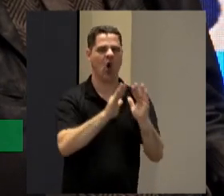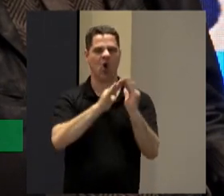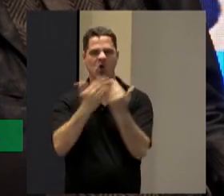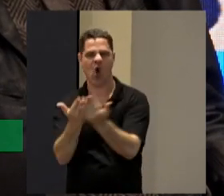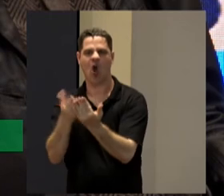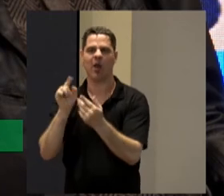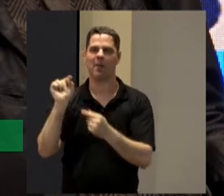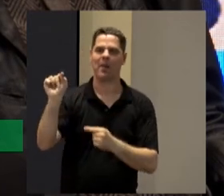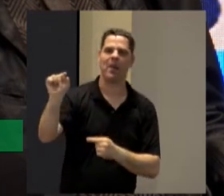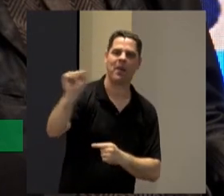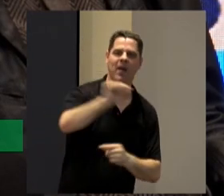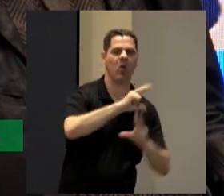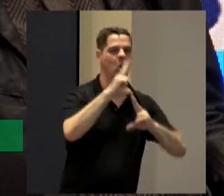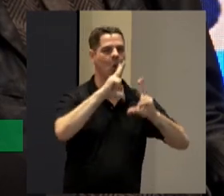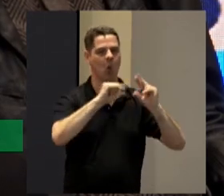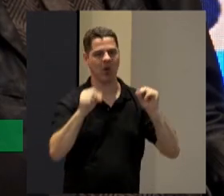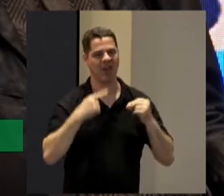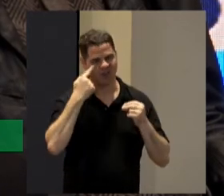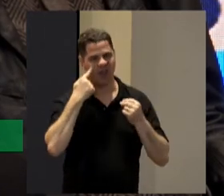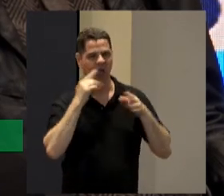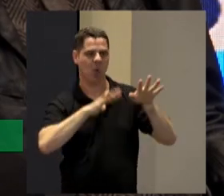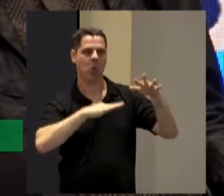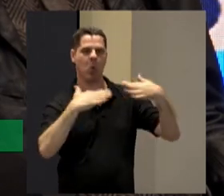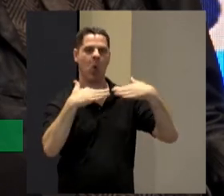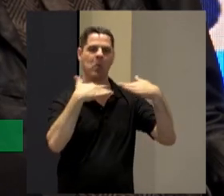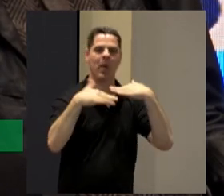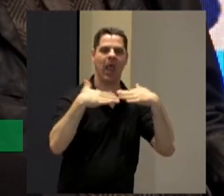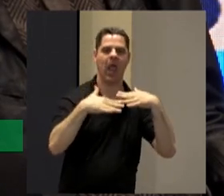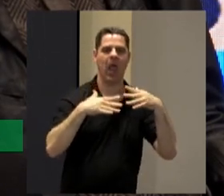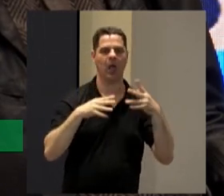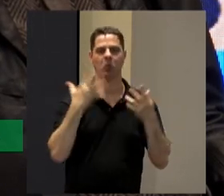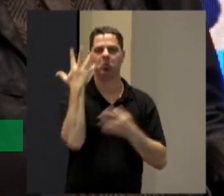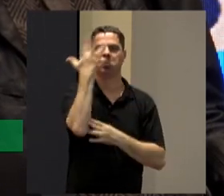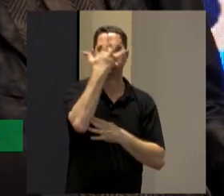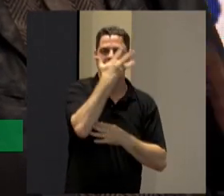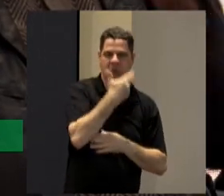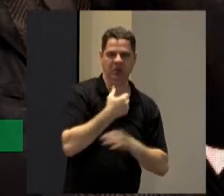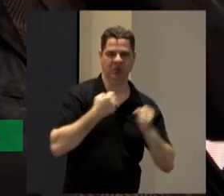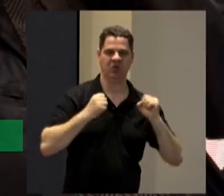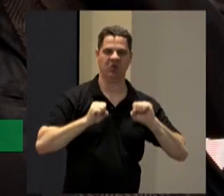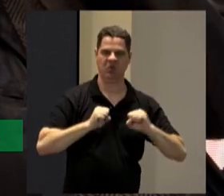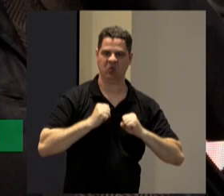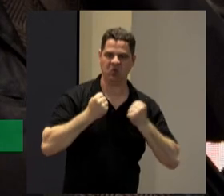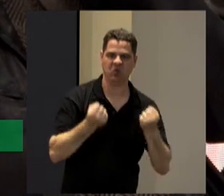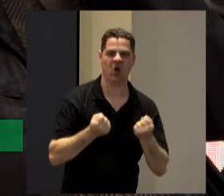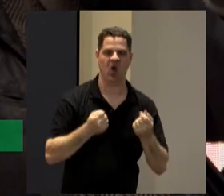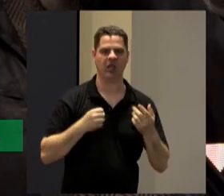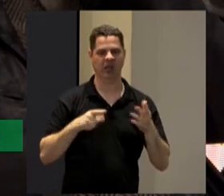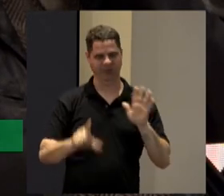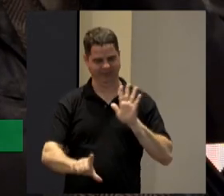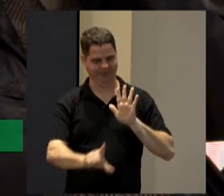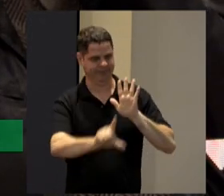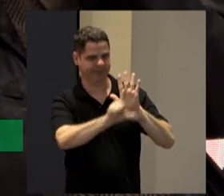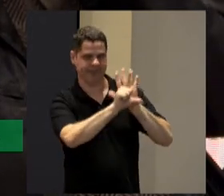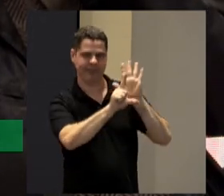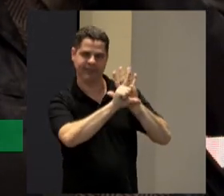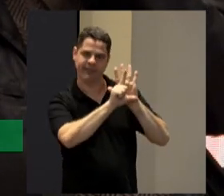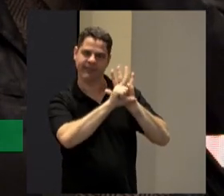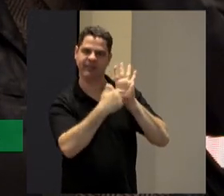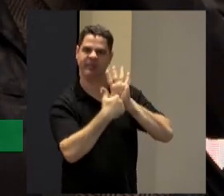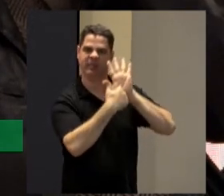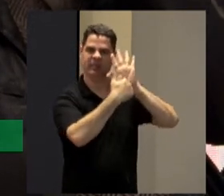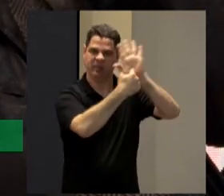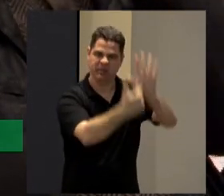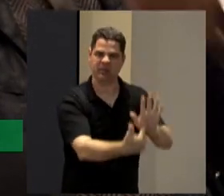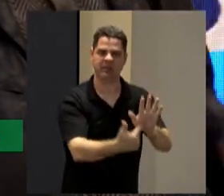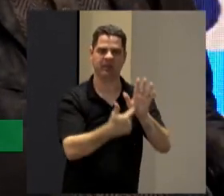consigo perceber um movimento lindo, forte e potente para trabalhar a nossa lei, para trazer a nossa lei, para